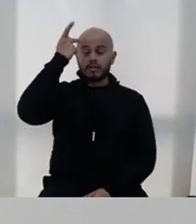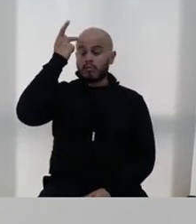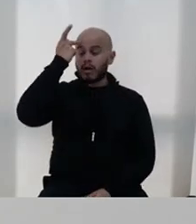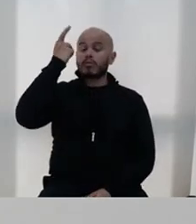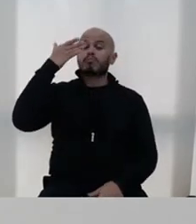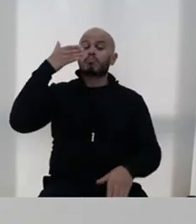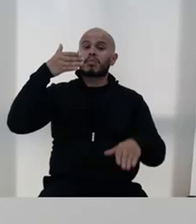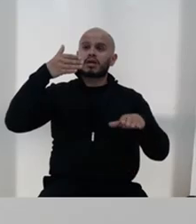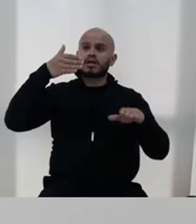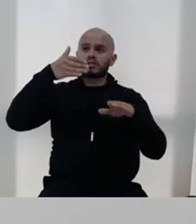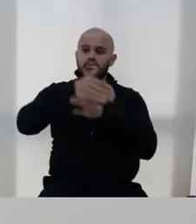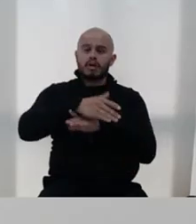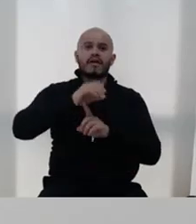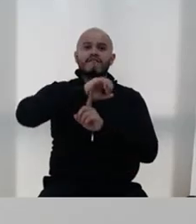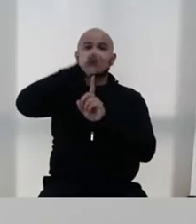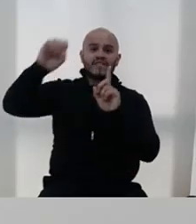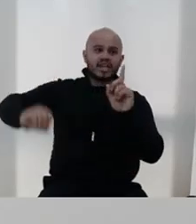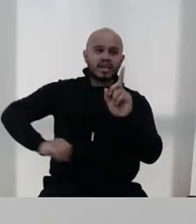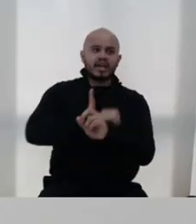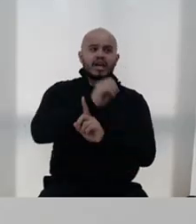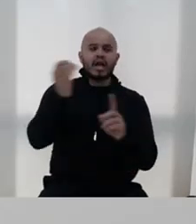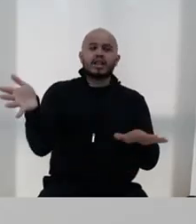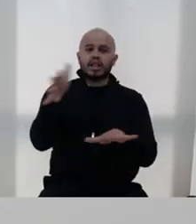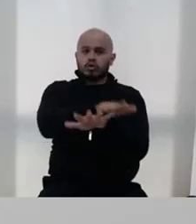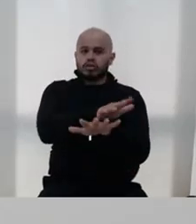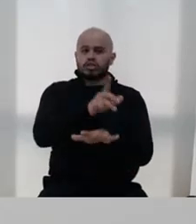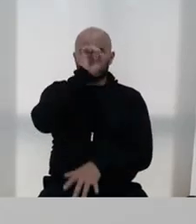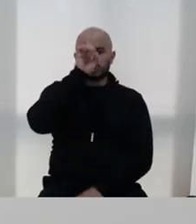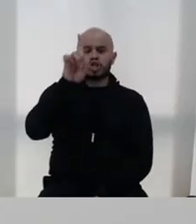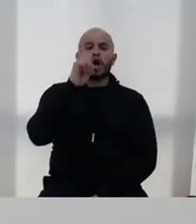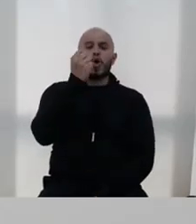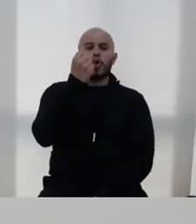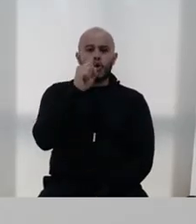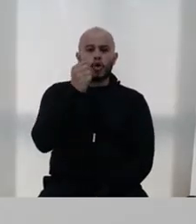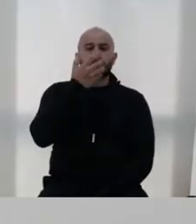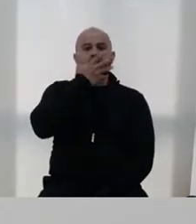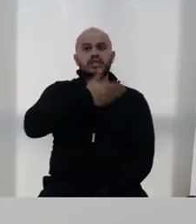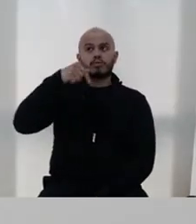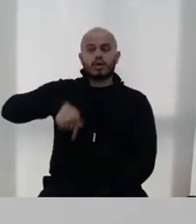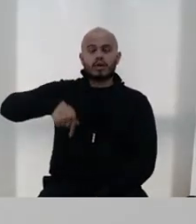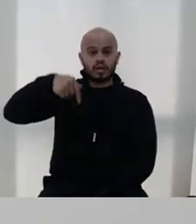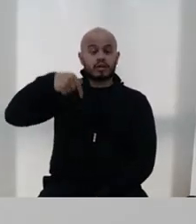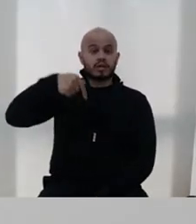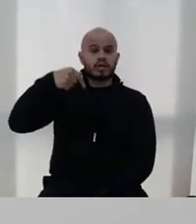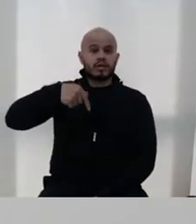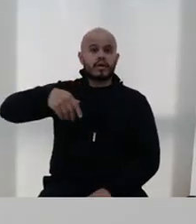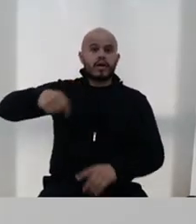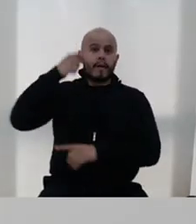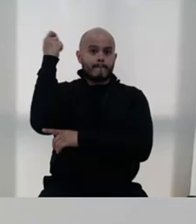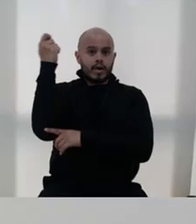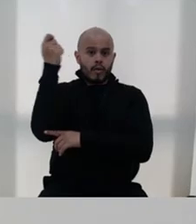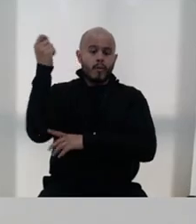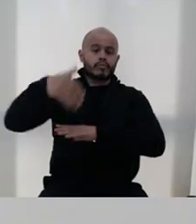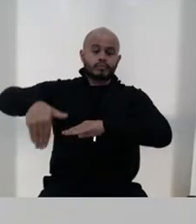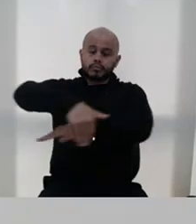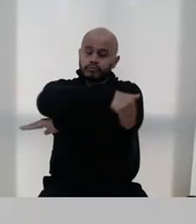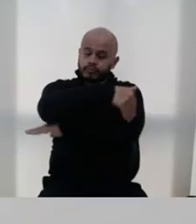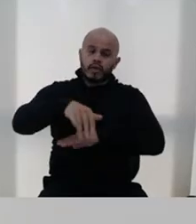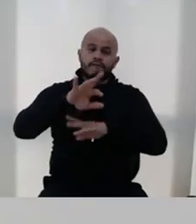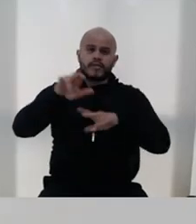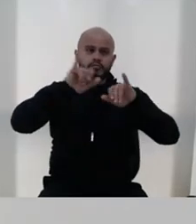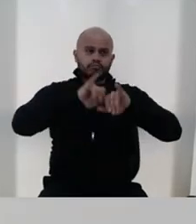da virada inclusiva, que acontecerá no dia 8 de dezembro, aqui na Avenida Paulista. Então, nós oportunamente